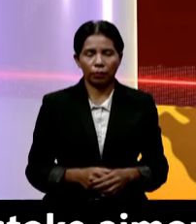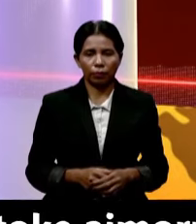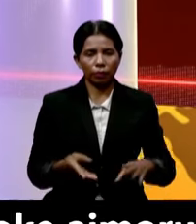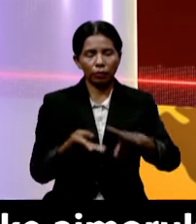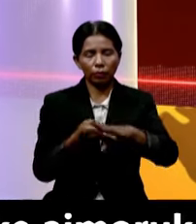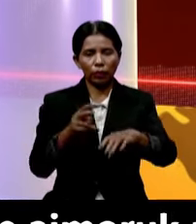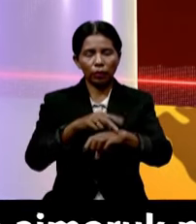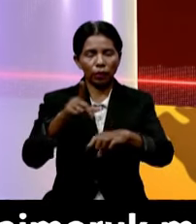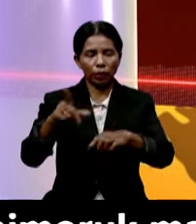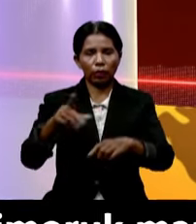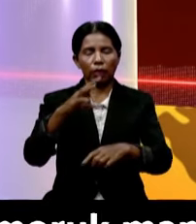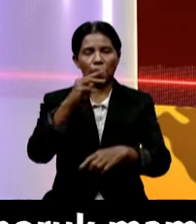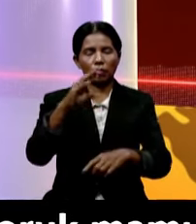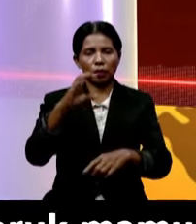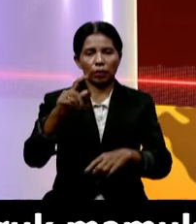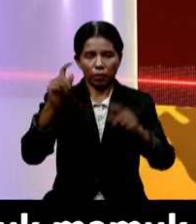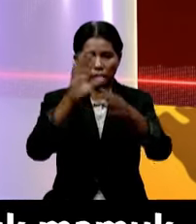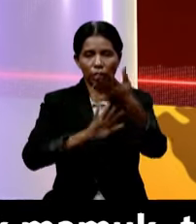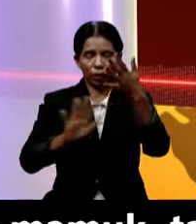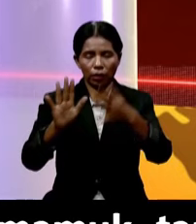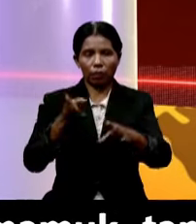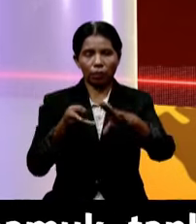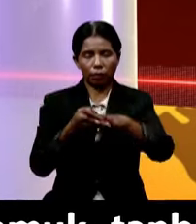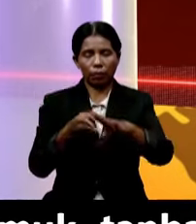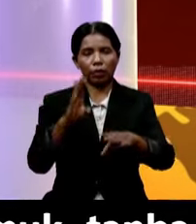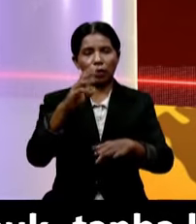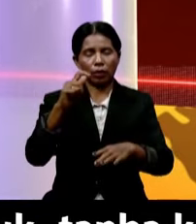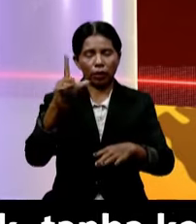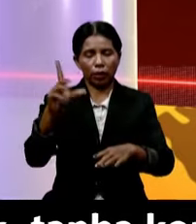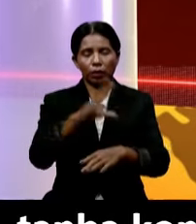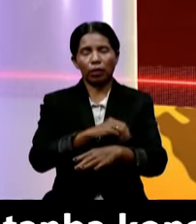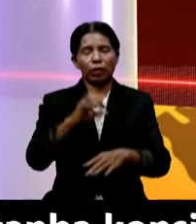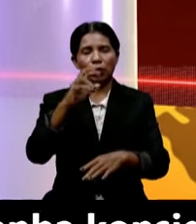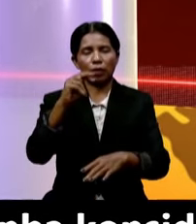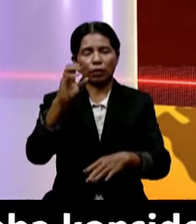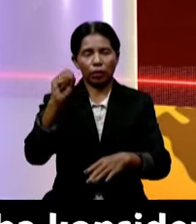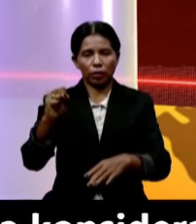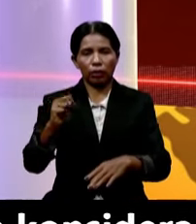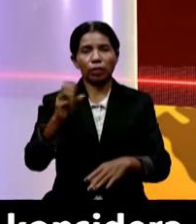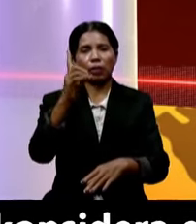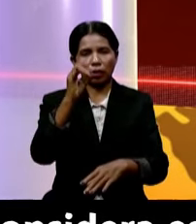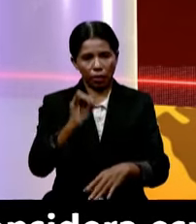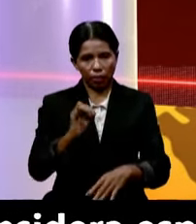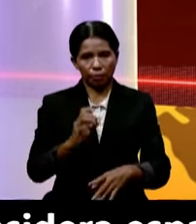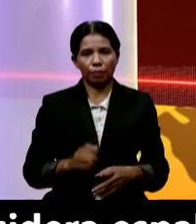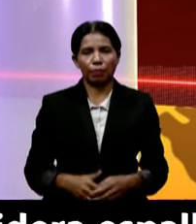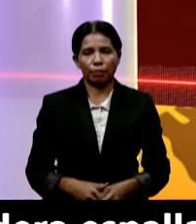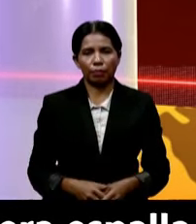Banco Nacional Comércio Timor-Leste inaugura a unidade BNI Seteli e a INSS Kaikoli Dili.